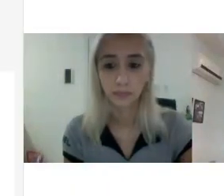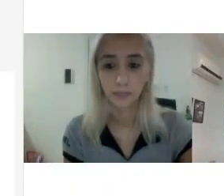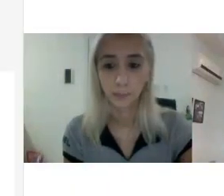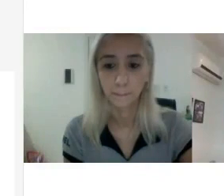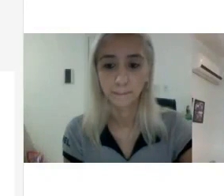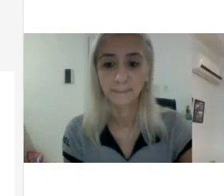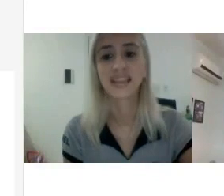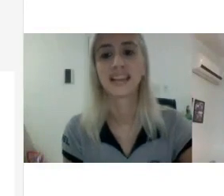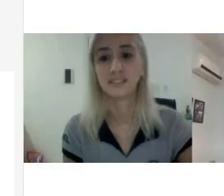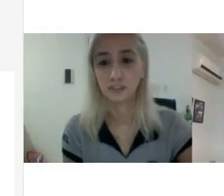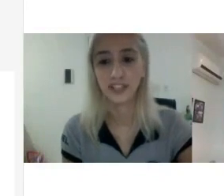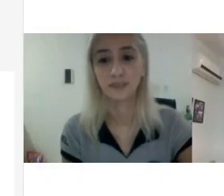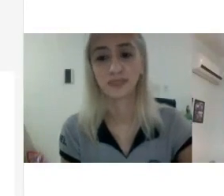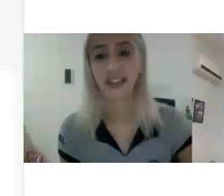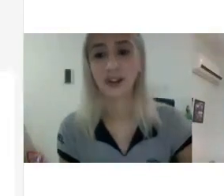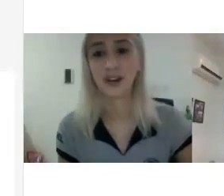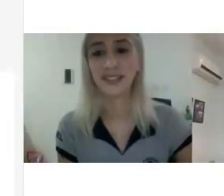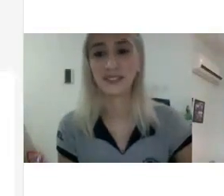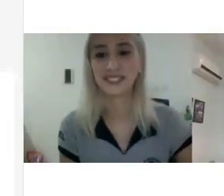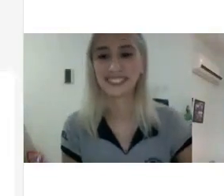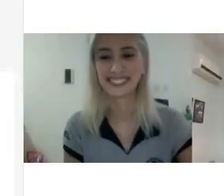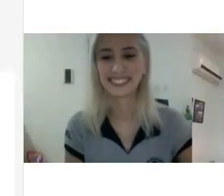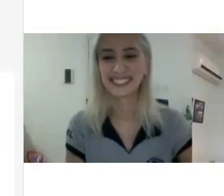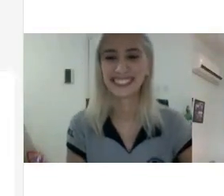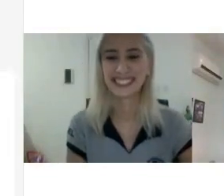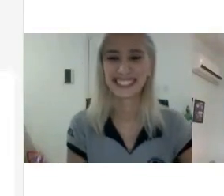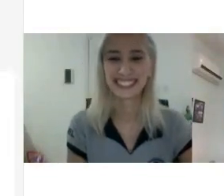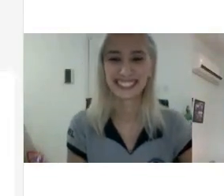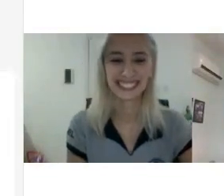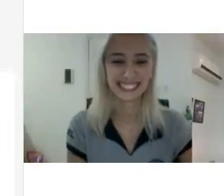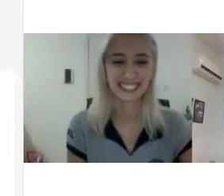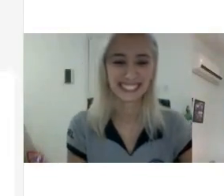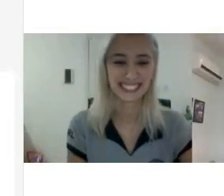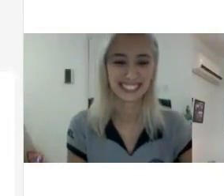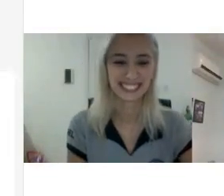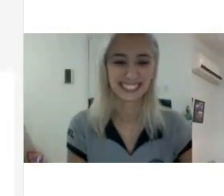Ah, já. Eu acho que foi melhor. Agora deu. Tá.